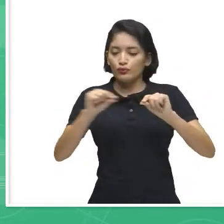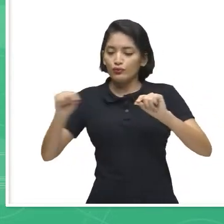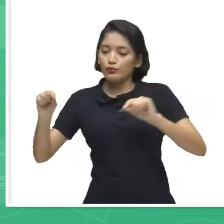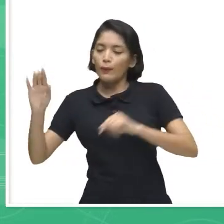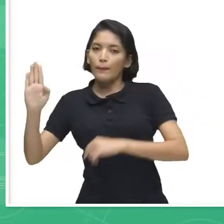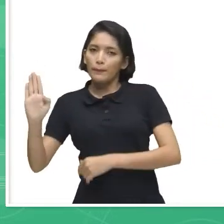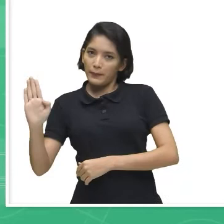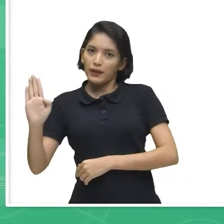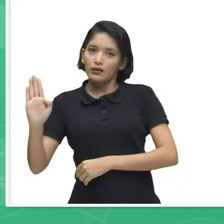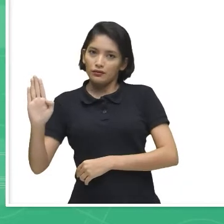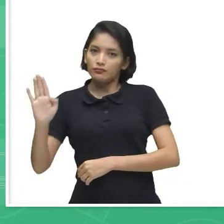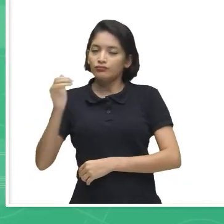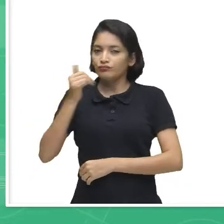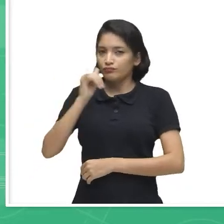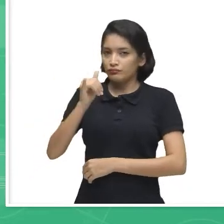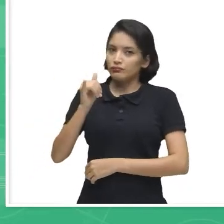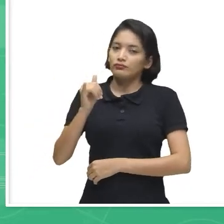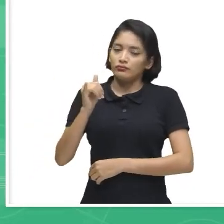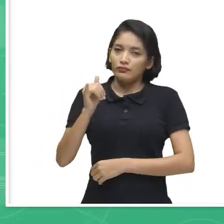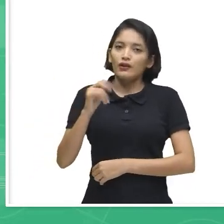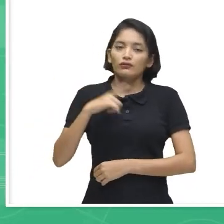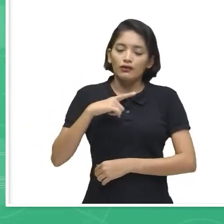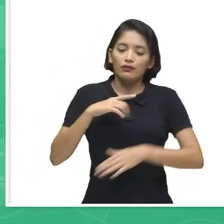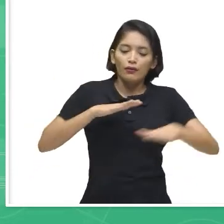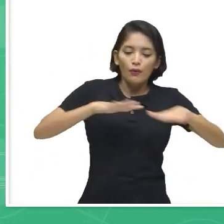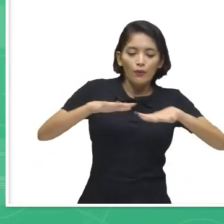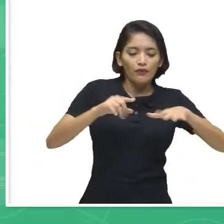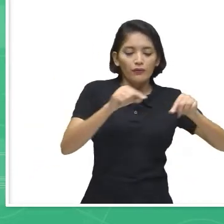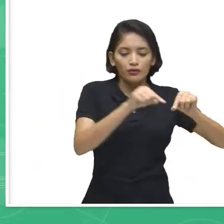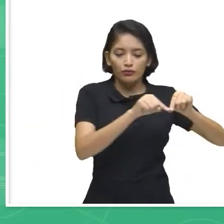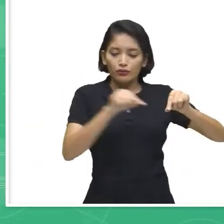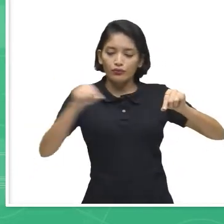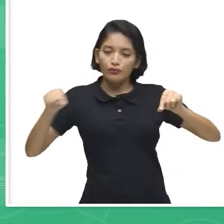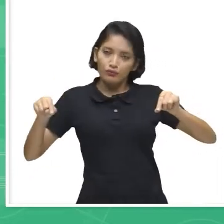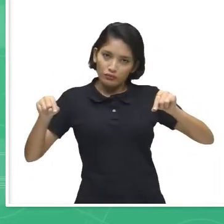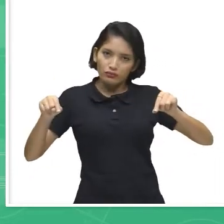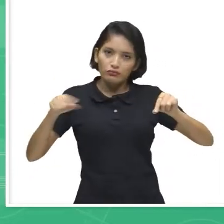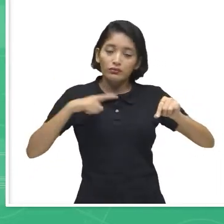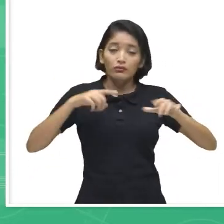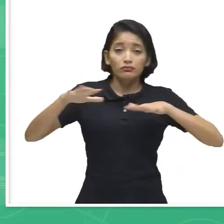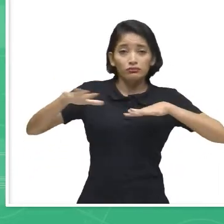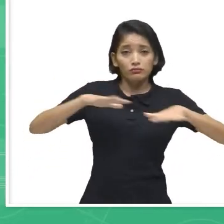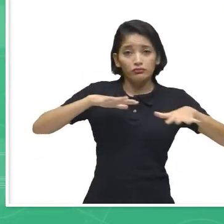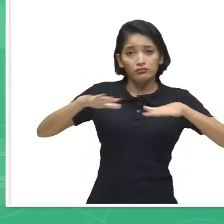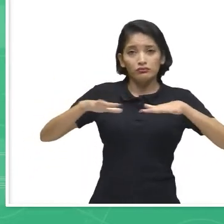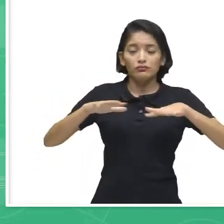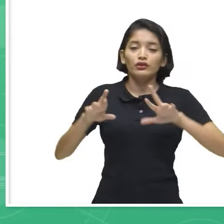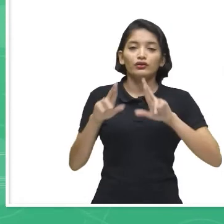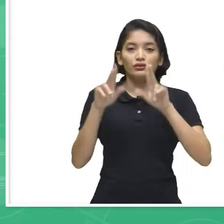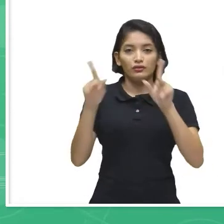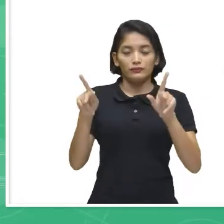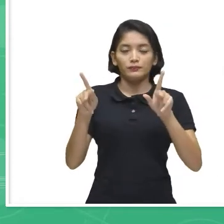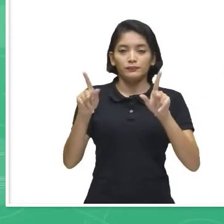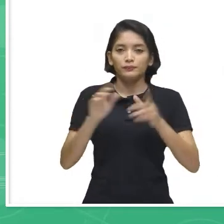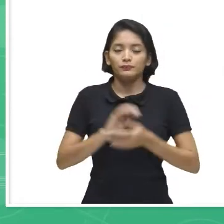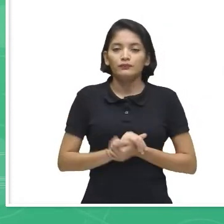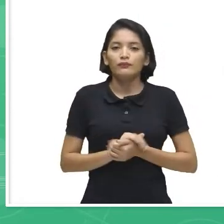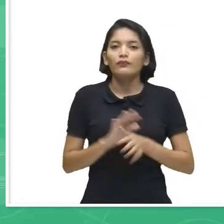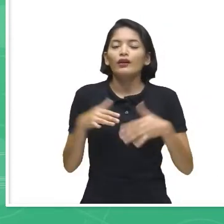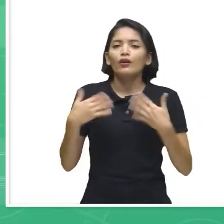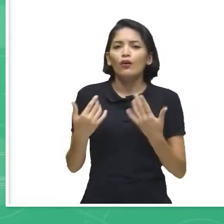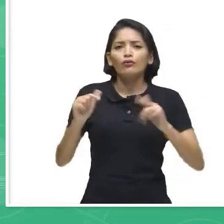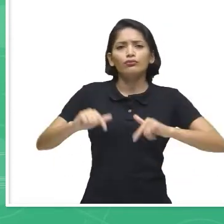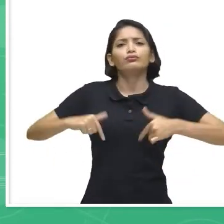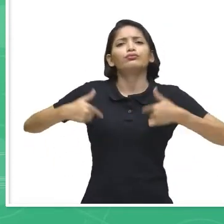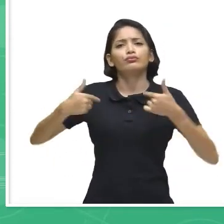ou seja, a carga Qzinho fez um movimento entre VA e VB, fez um movimento nessa diferença de potencial. Qual é o